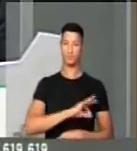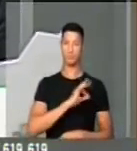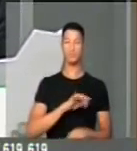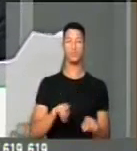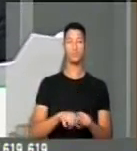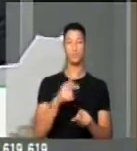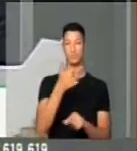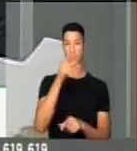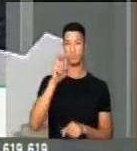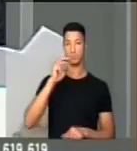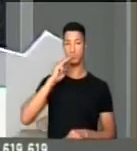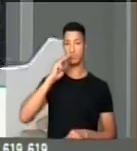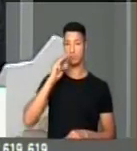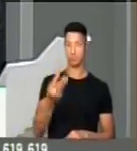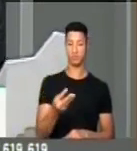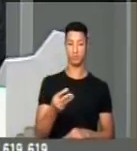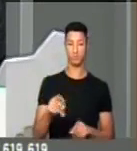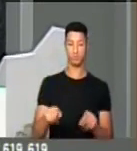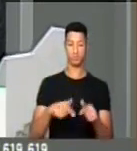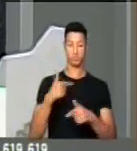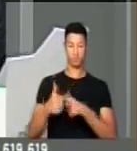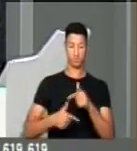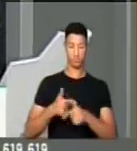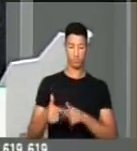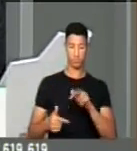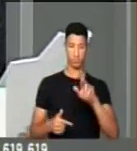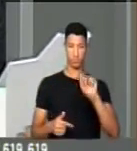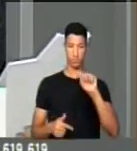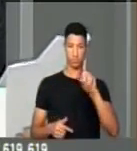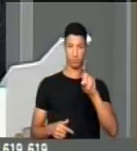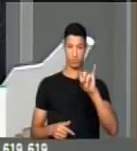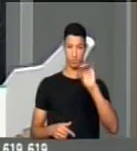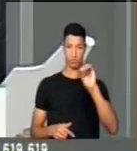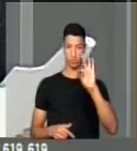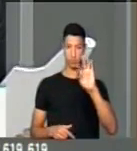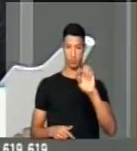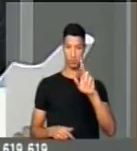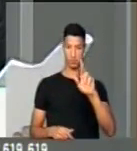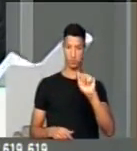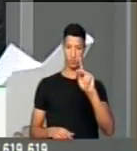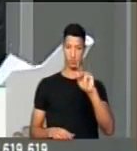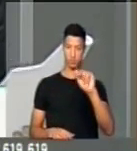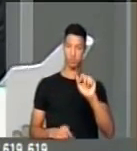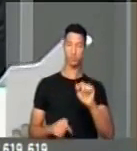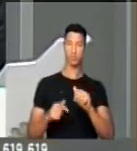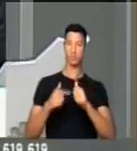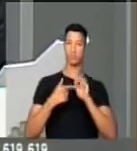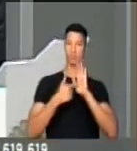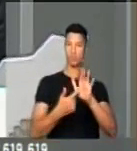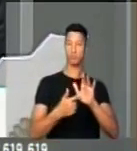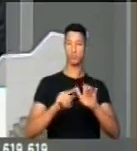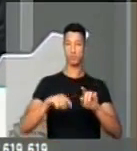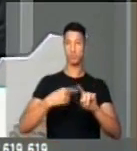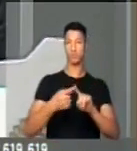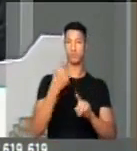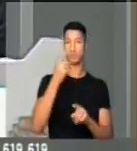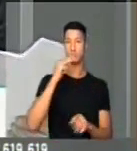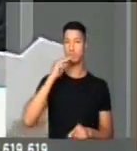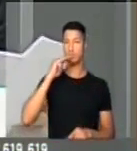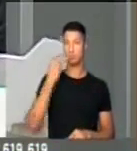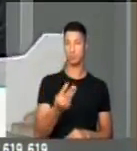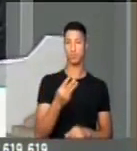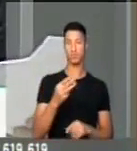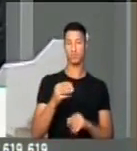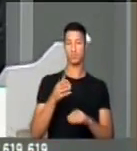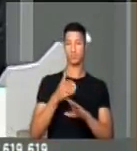Economia de 25 milhões no serviço de radioterapia. Resultado, mais de 1 bilhão